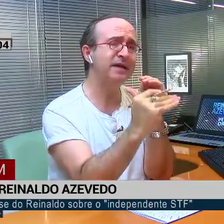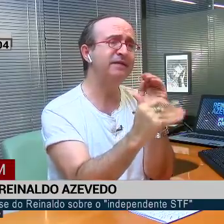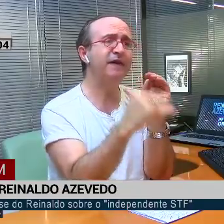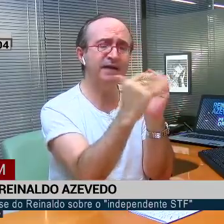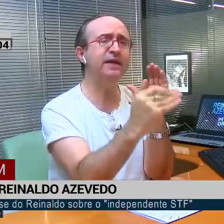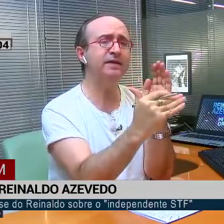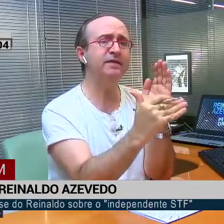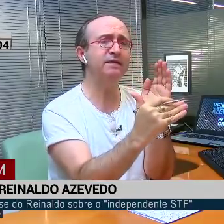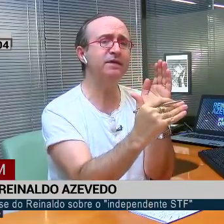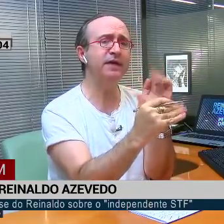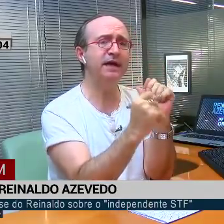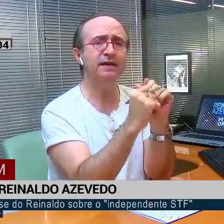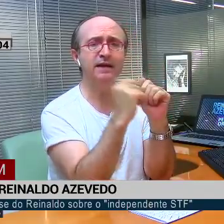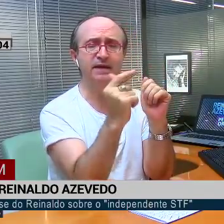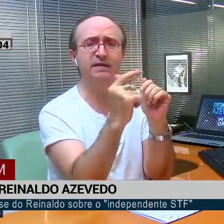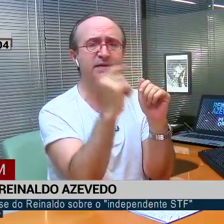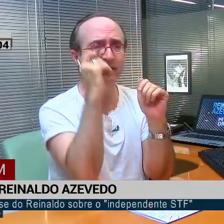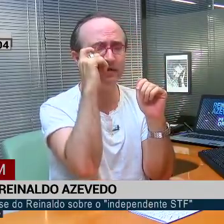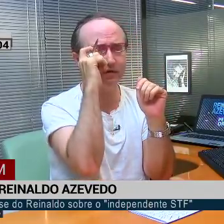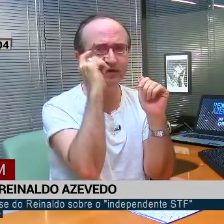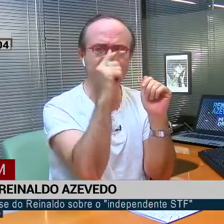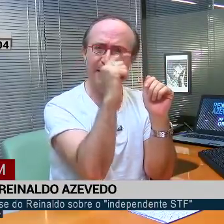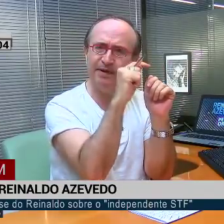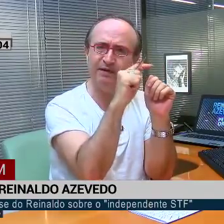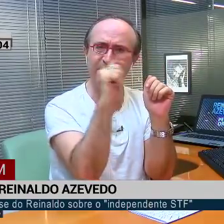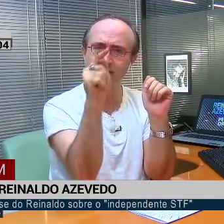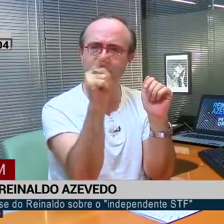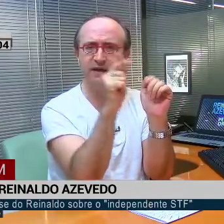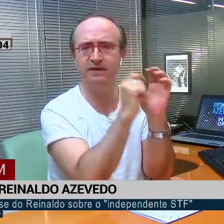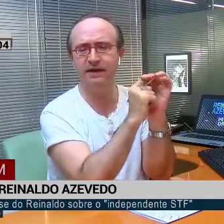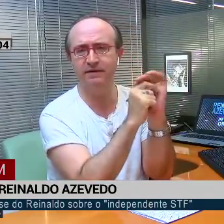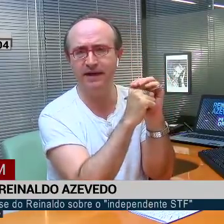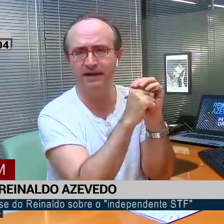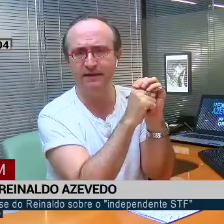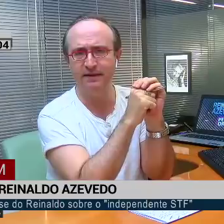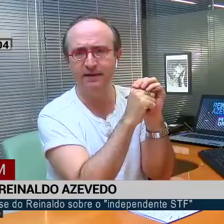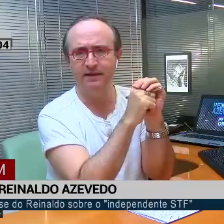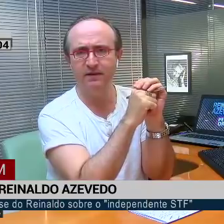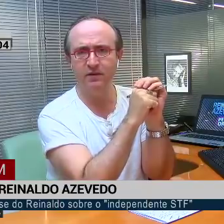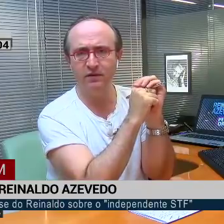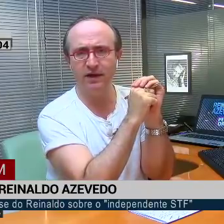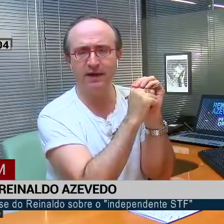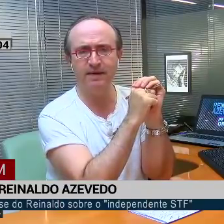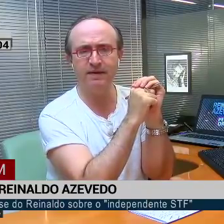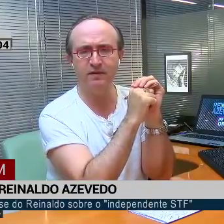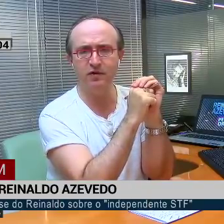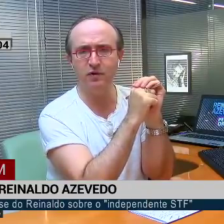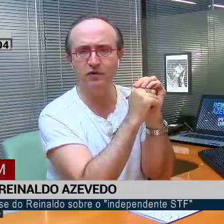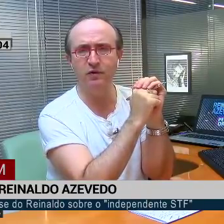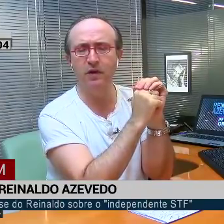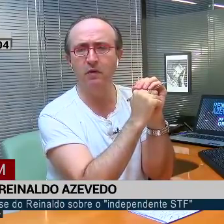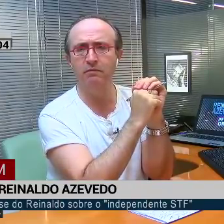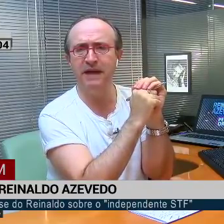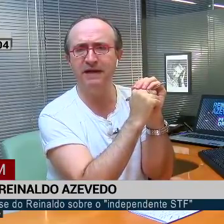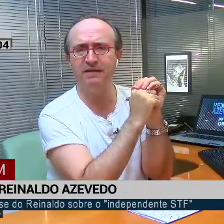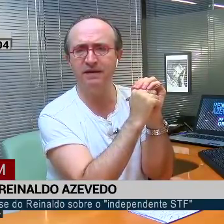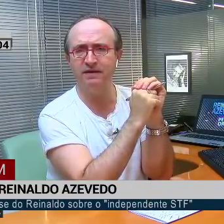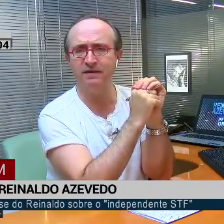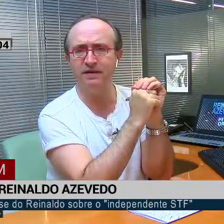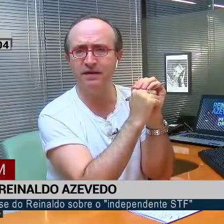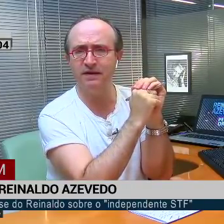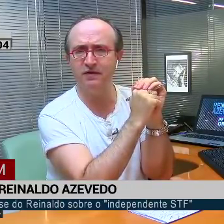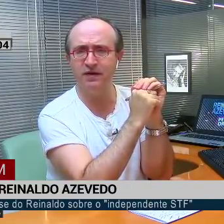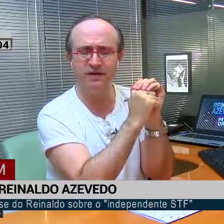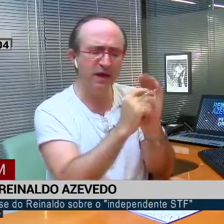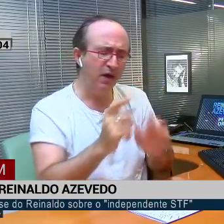A ADC vai ter de ser votada e, insisto, a prevalecer o calendário dela, o Lula acaba sendo solto um